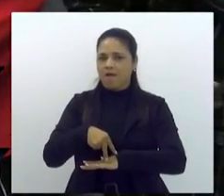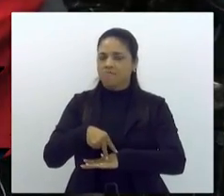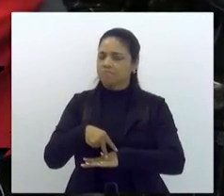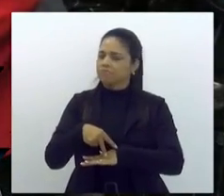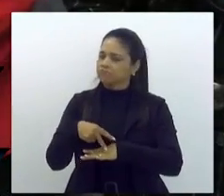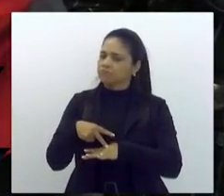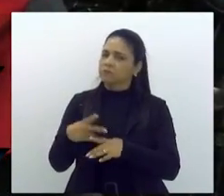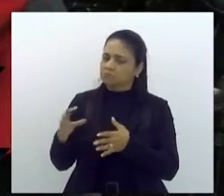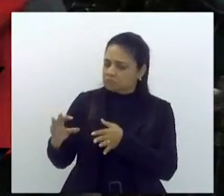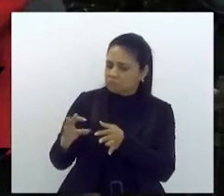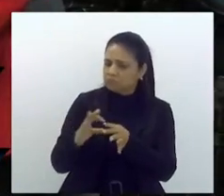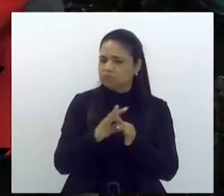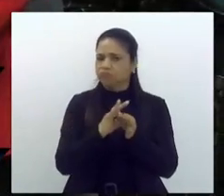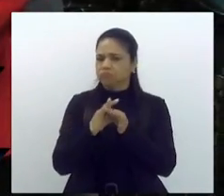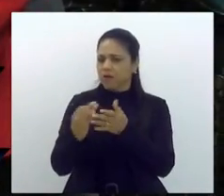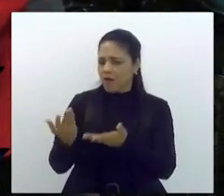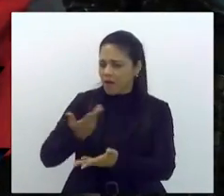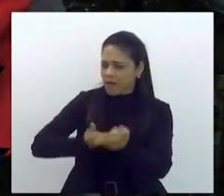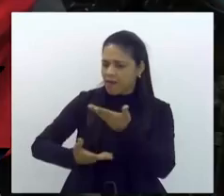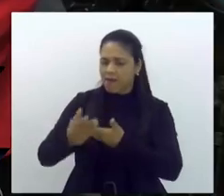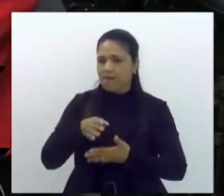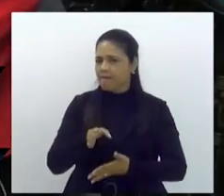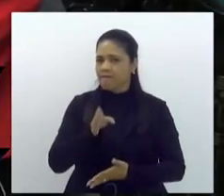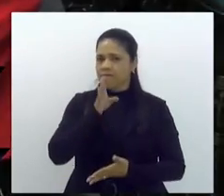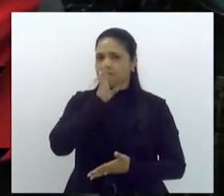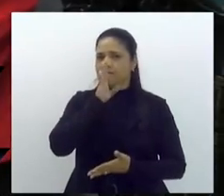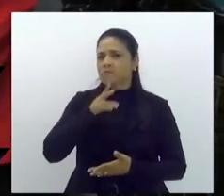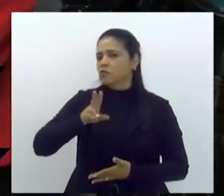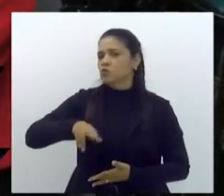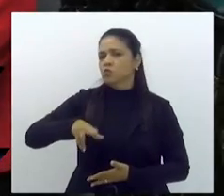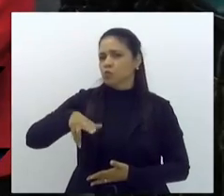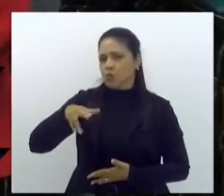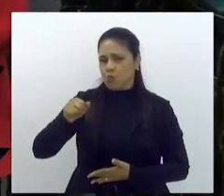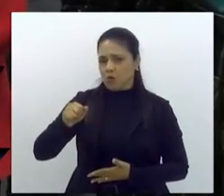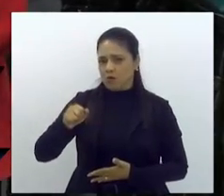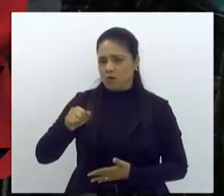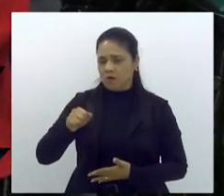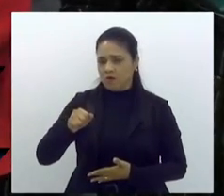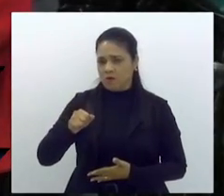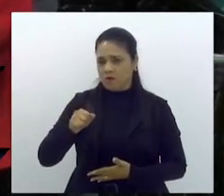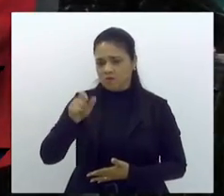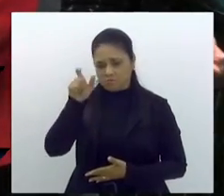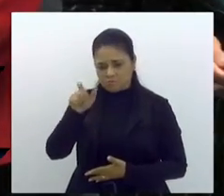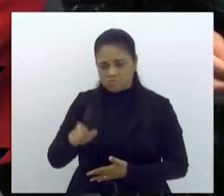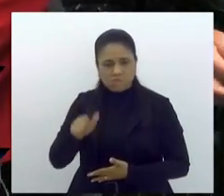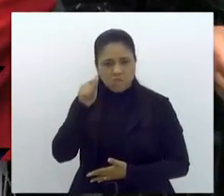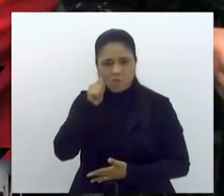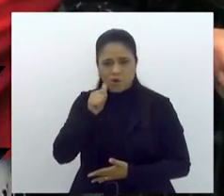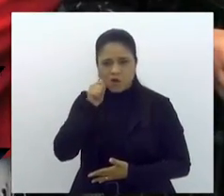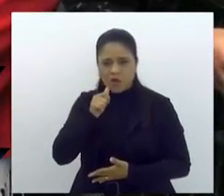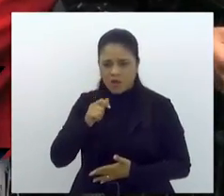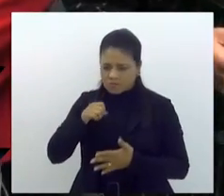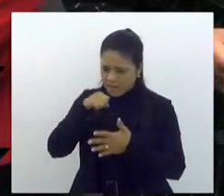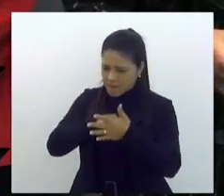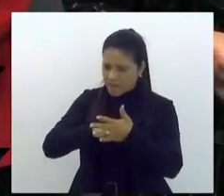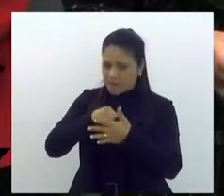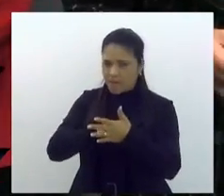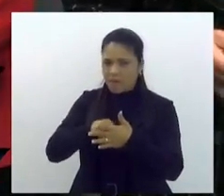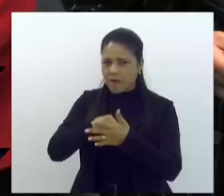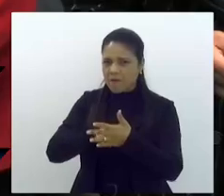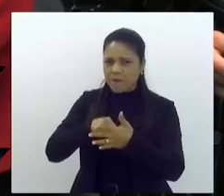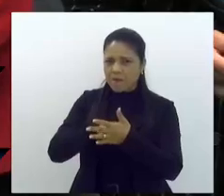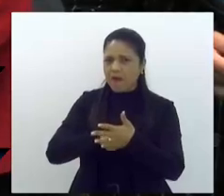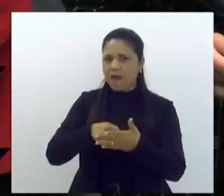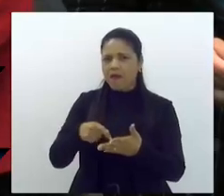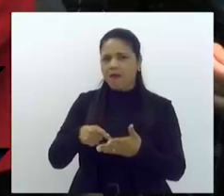conosco não vão calar sua voz não vão calar a voz de nenhuma mulher guerreira aqui desse Parlamento